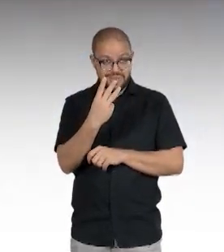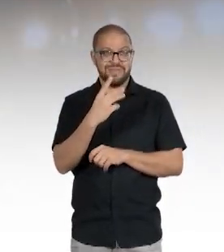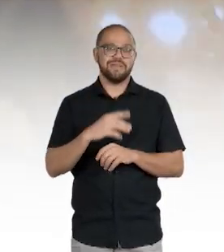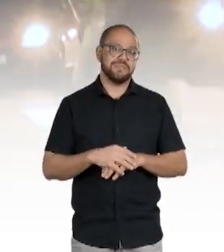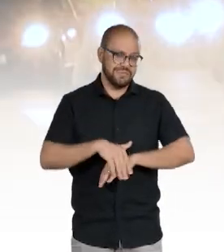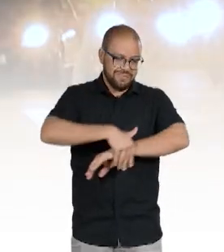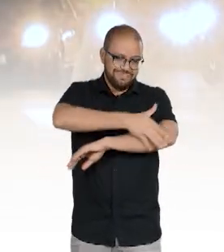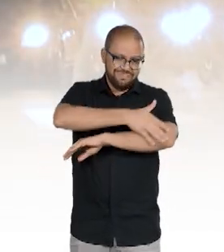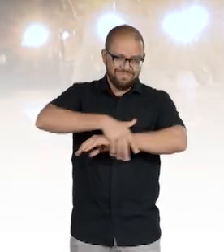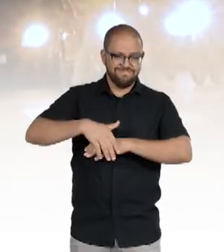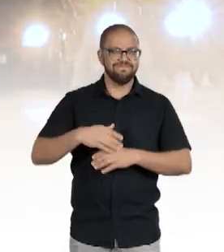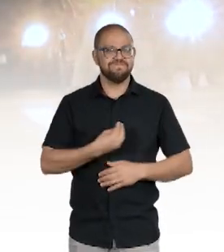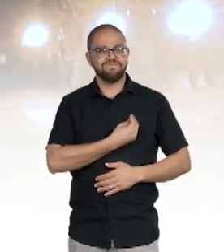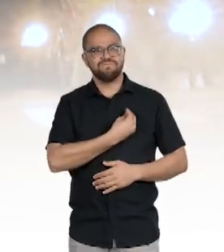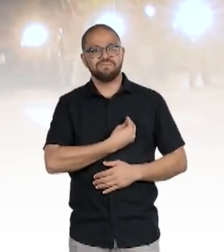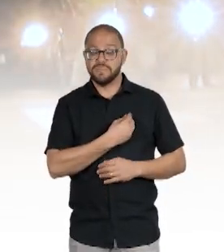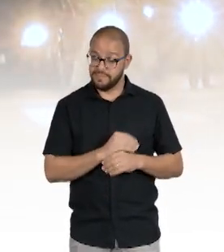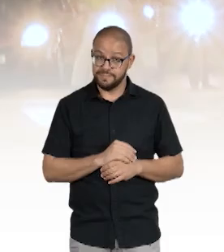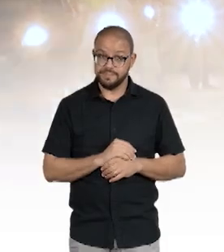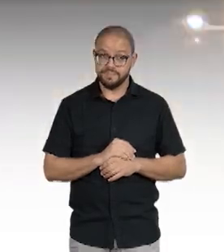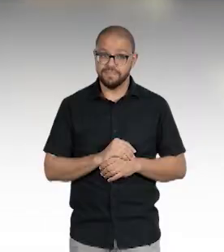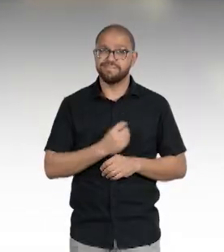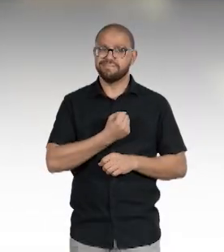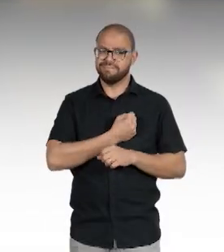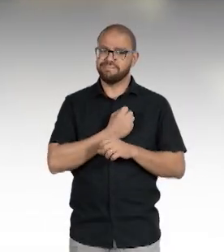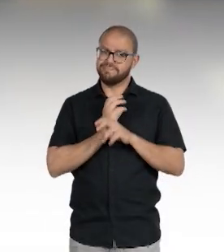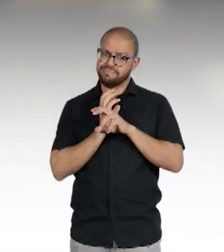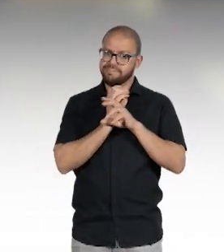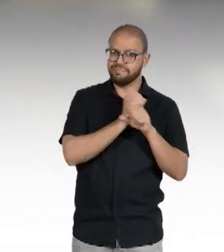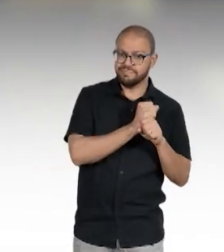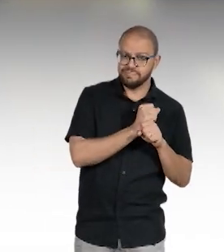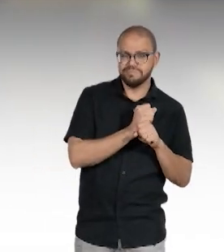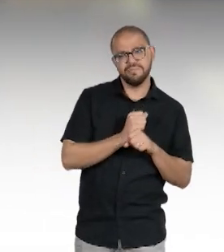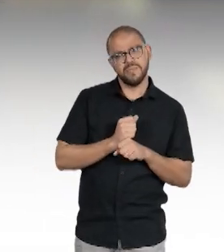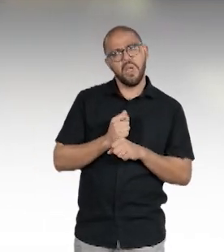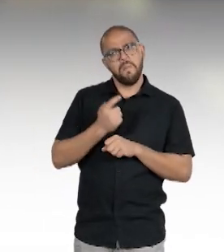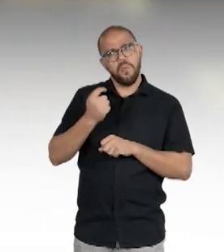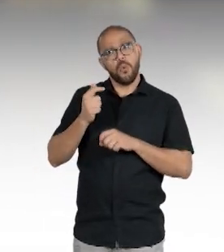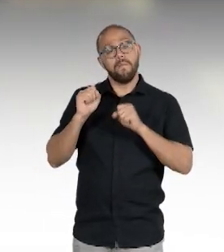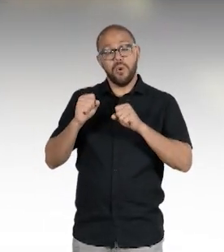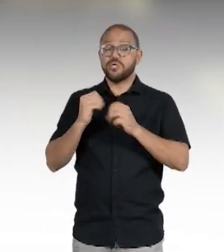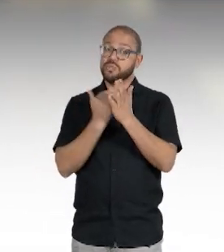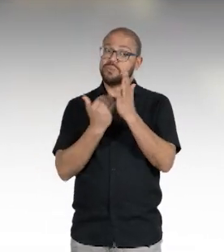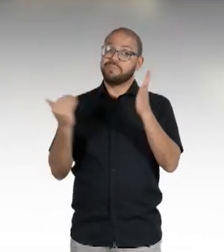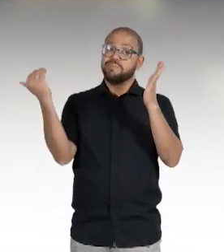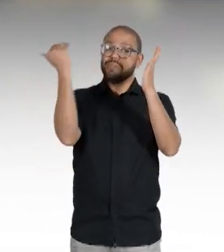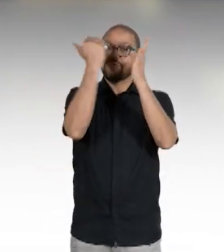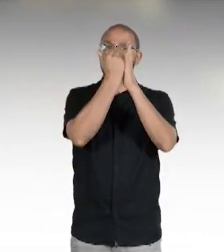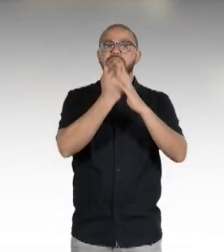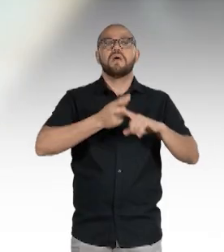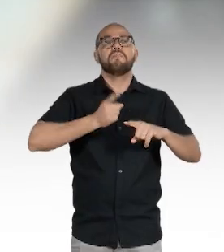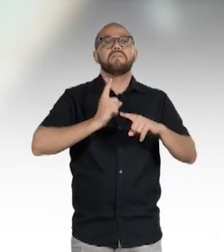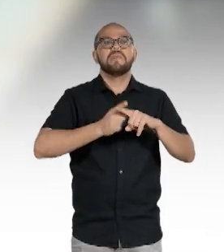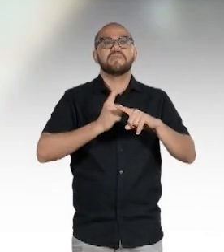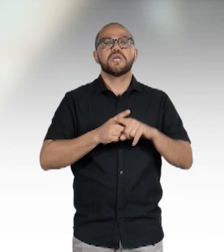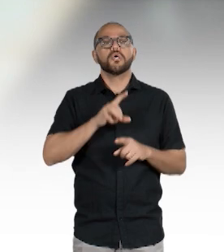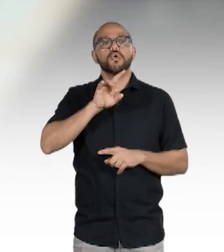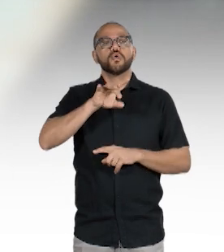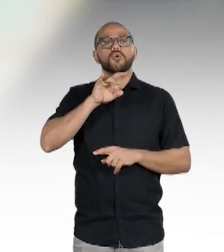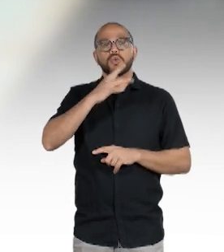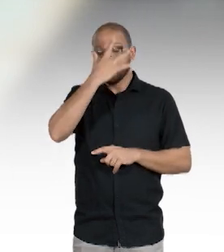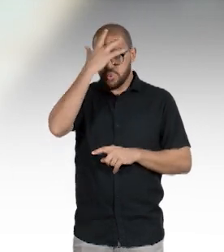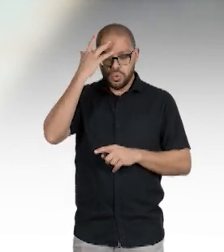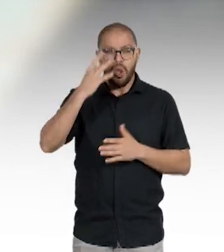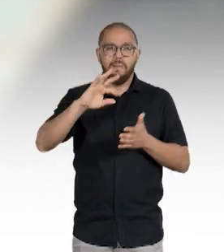realidade. Números que podem ser subnotificados. Isso porque levam em conta apenas quem